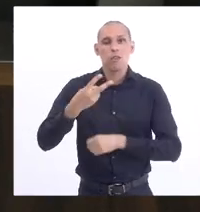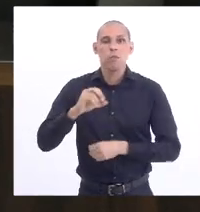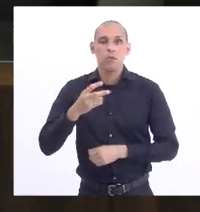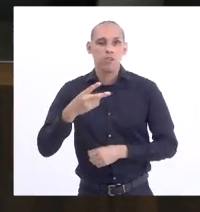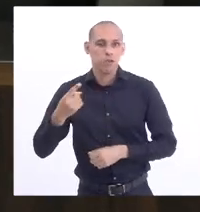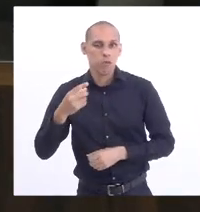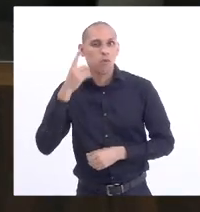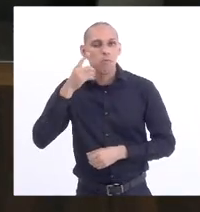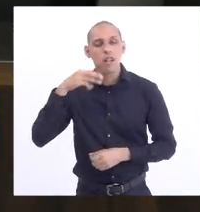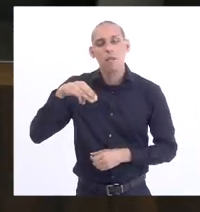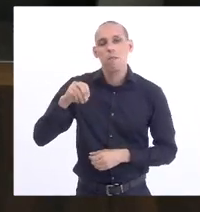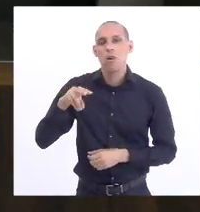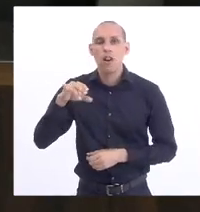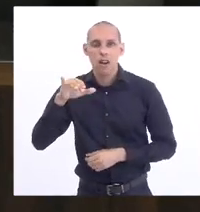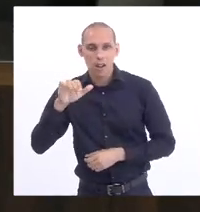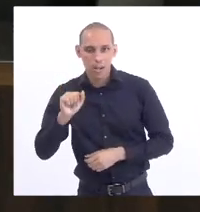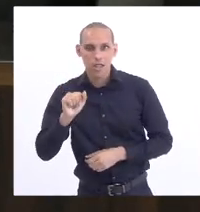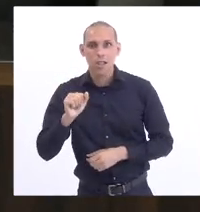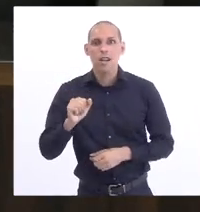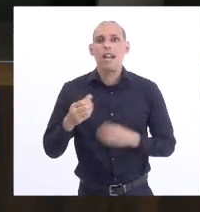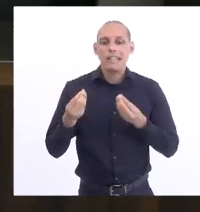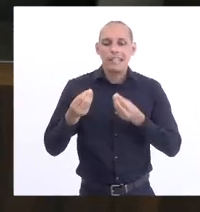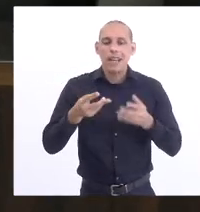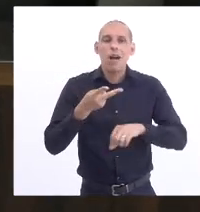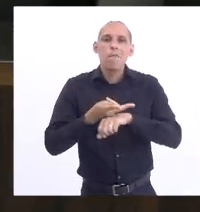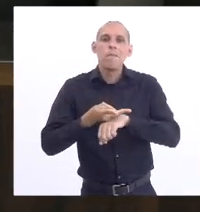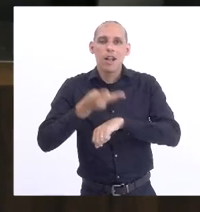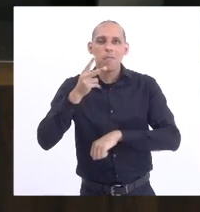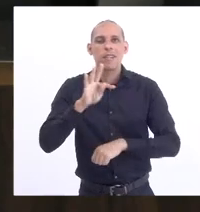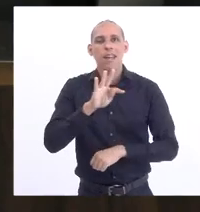prêmio Abdias Nascimento para Taki